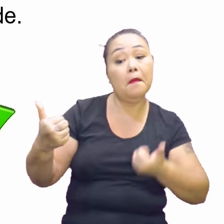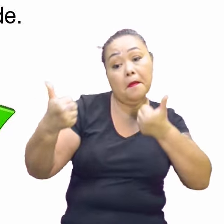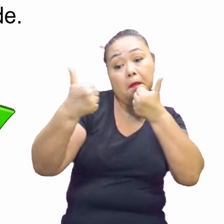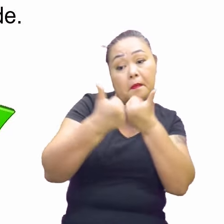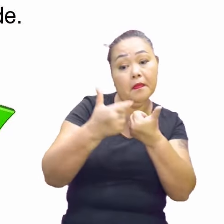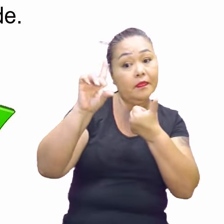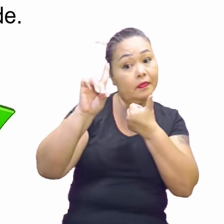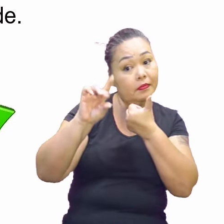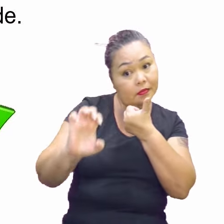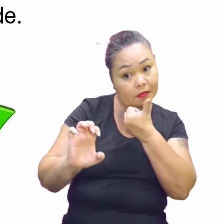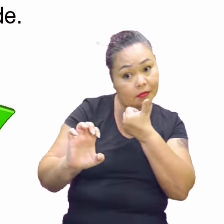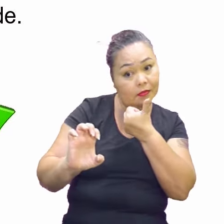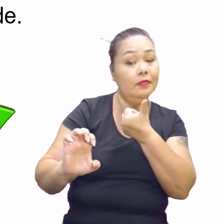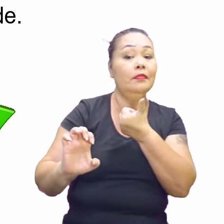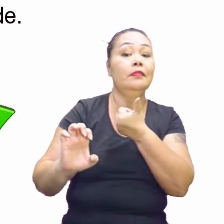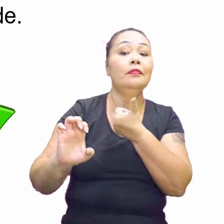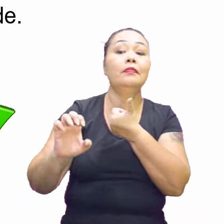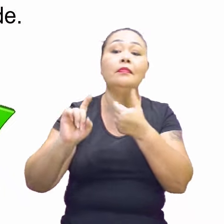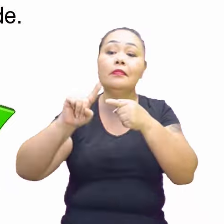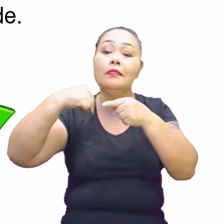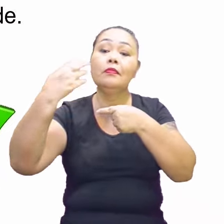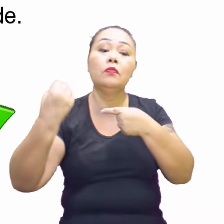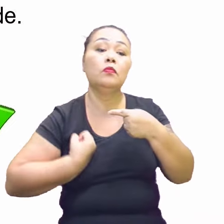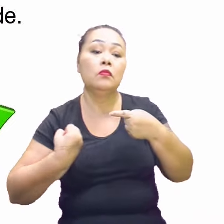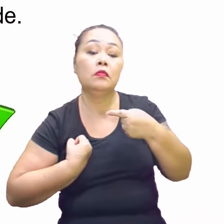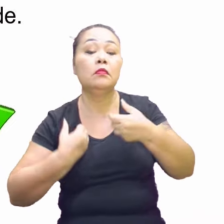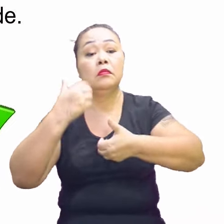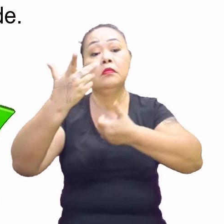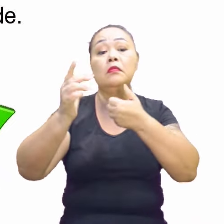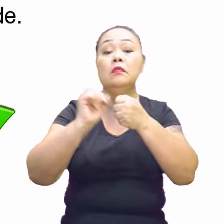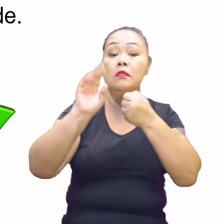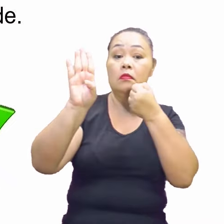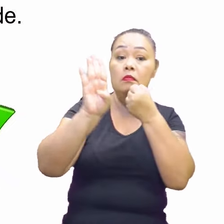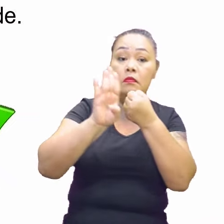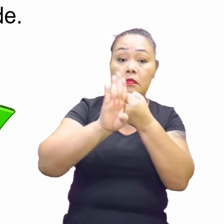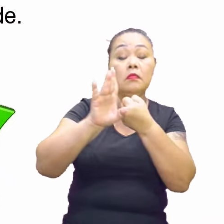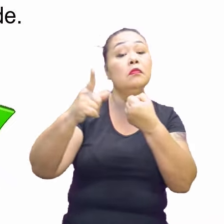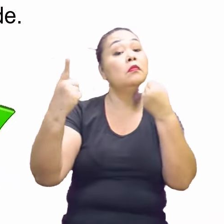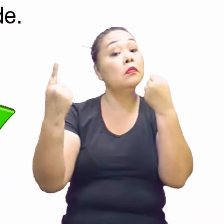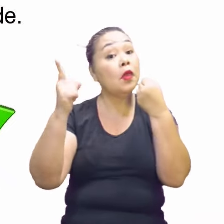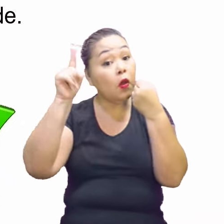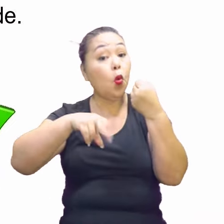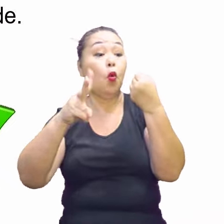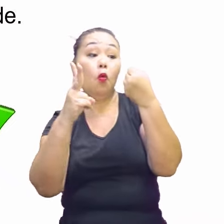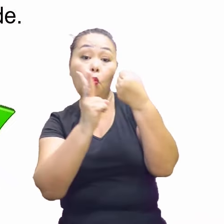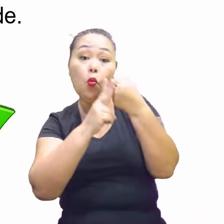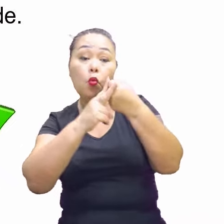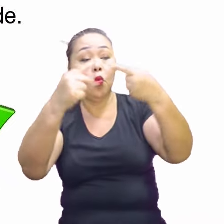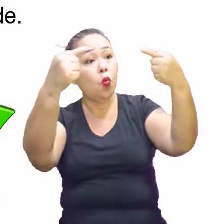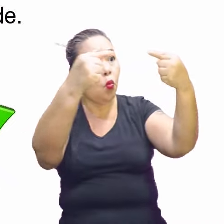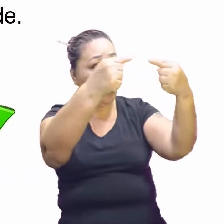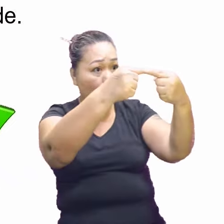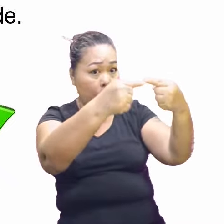de, perto de, seguida de numeral e substantivo, o verbo concorda com